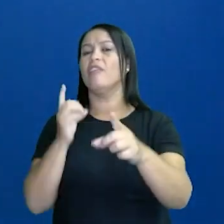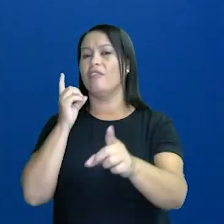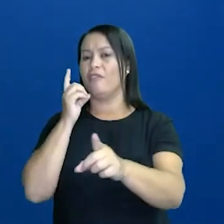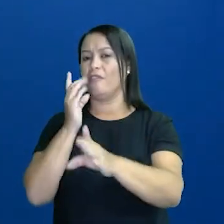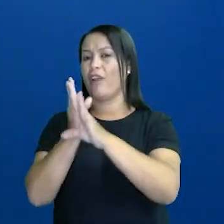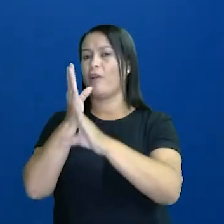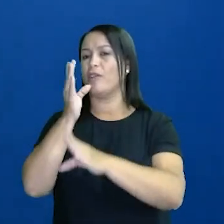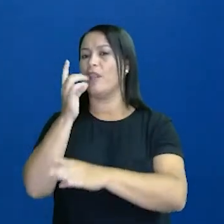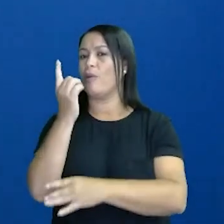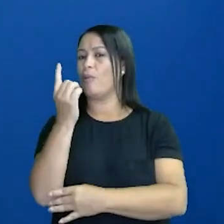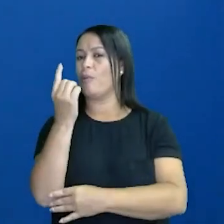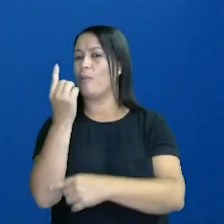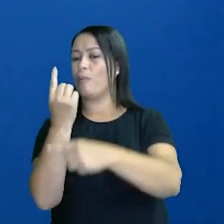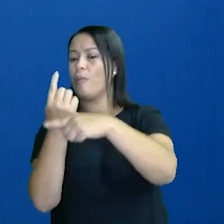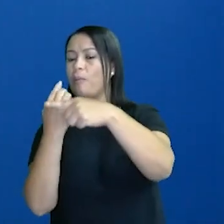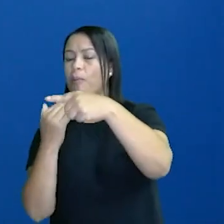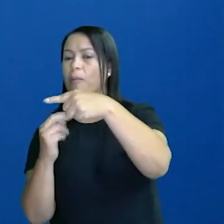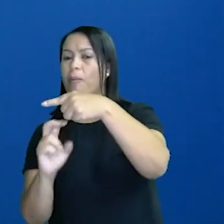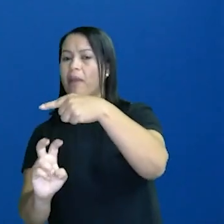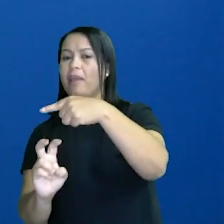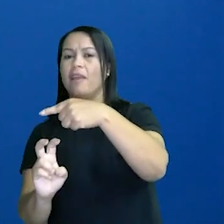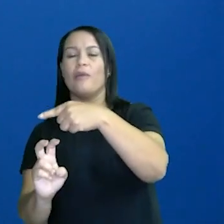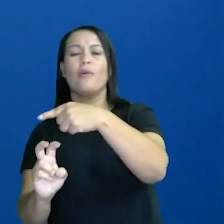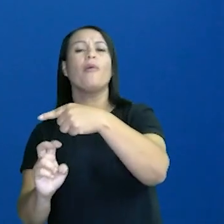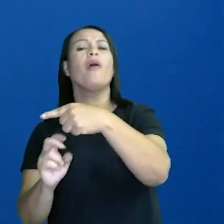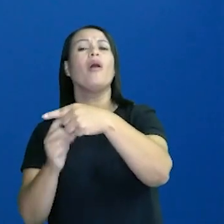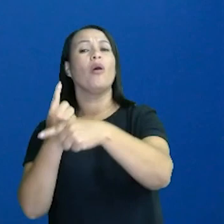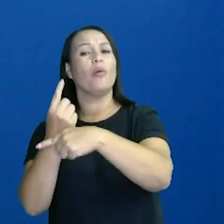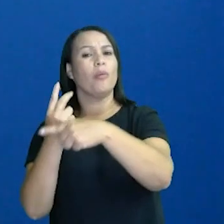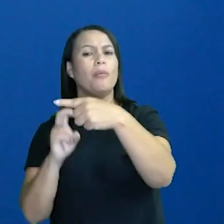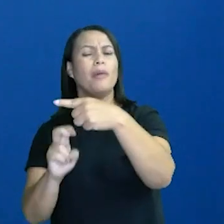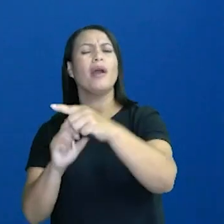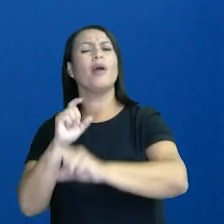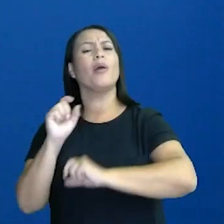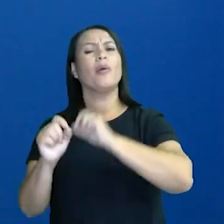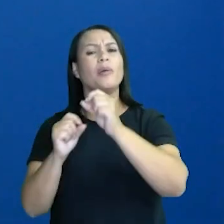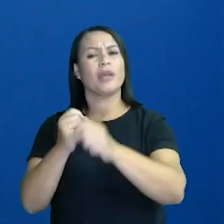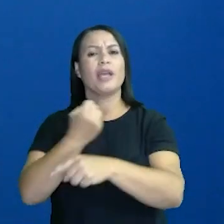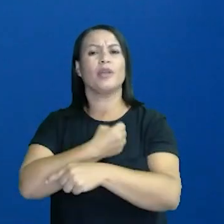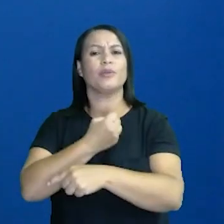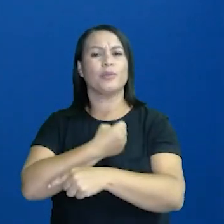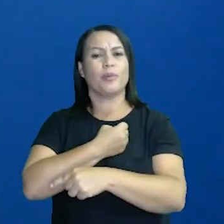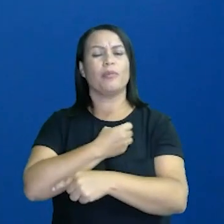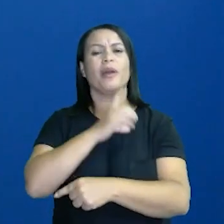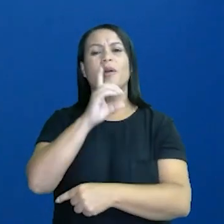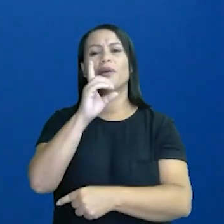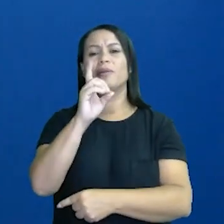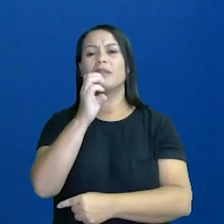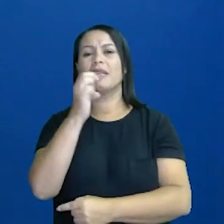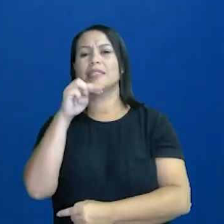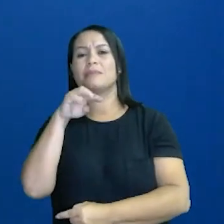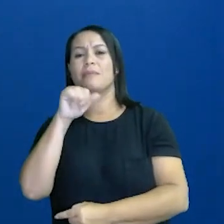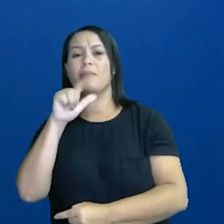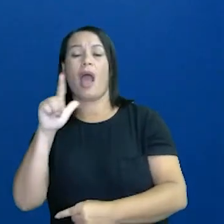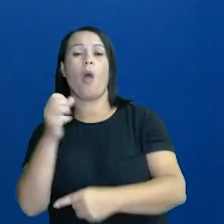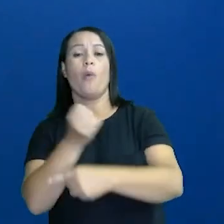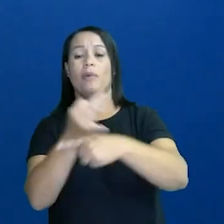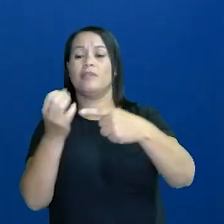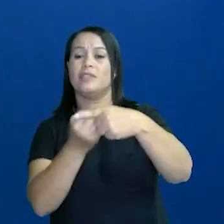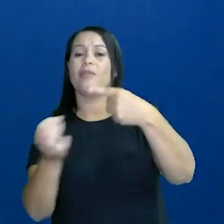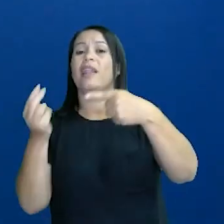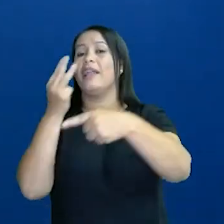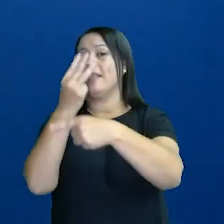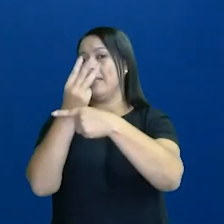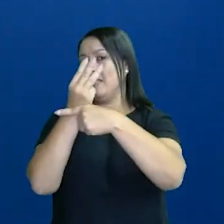1 meio. Esse 1 meio aqui, ele está em forma, número decimal, mas ele na forma de fração, ele é quem? Ele é